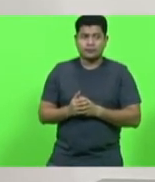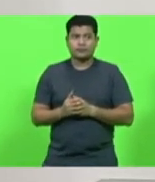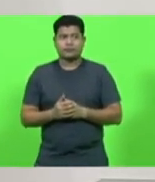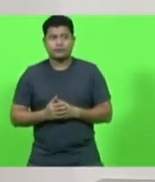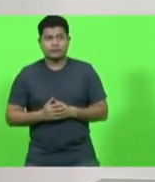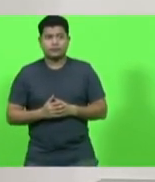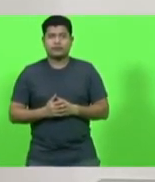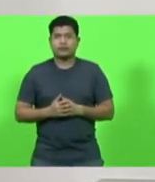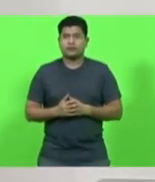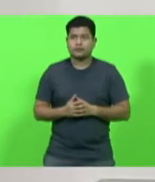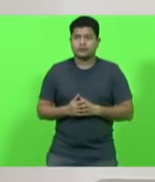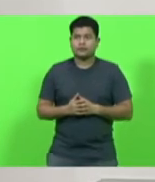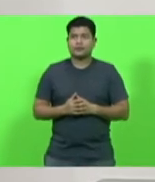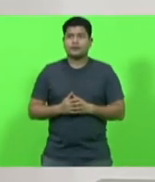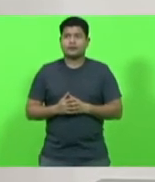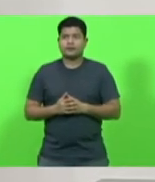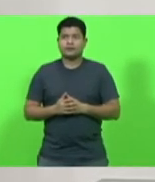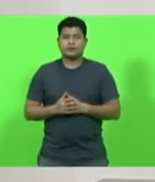Catarina.